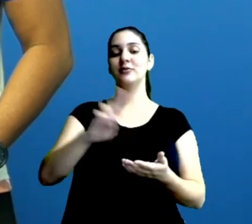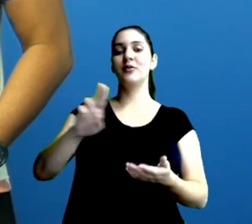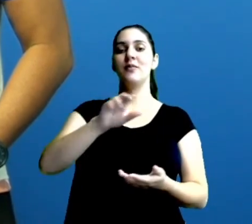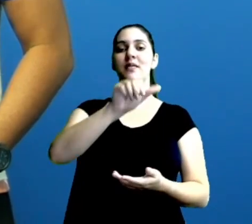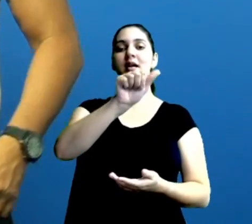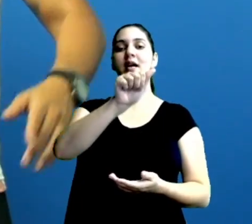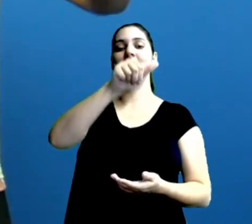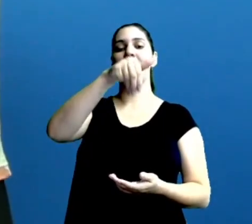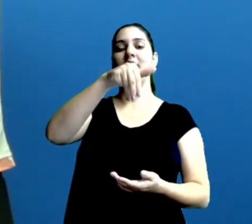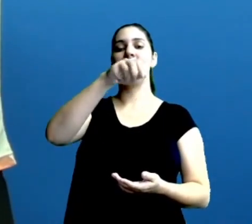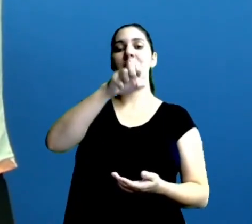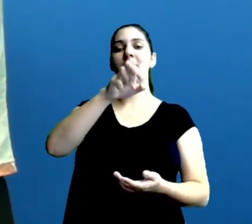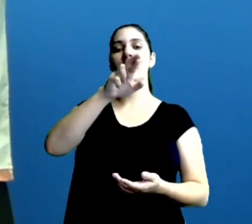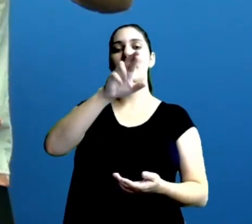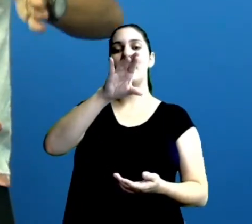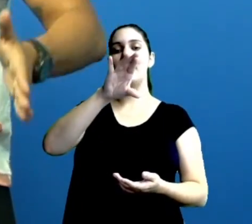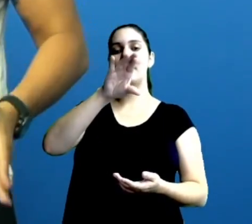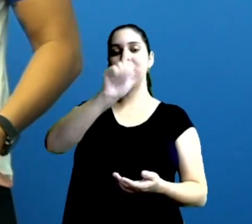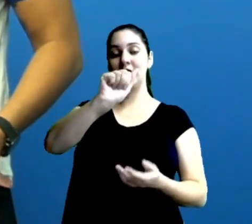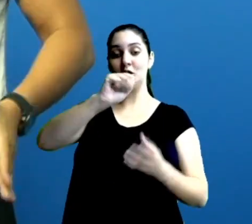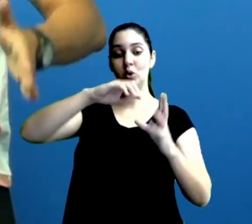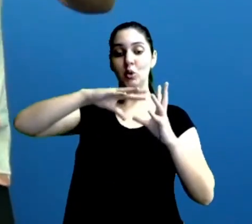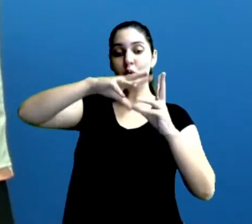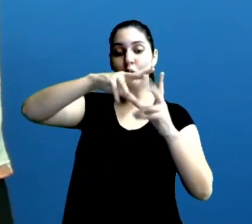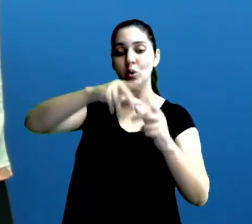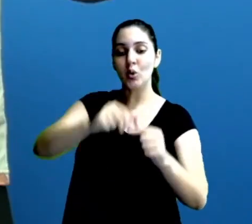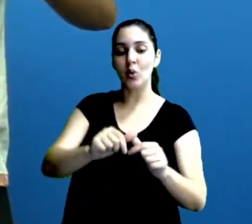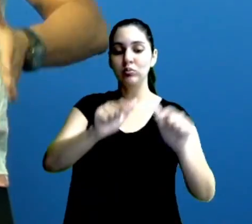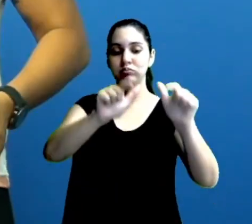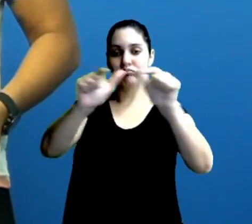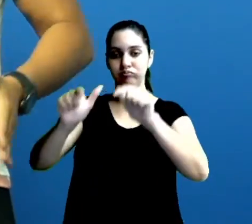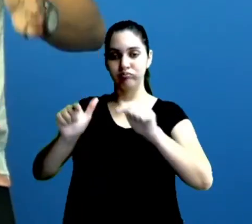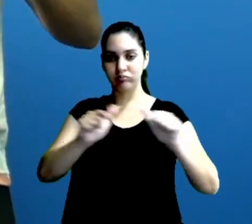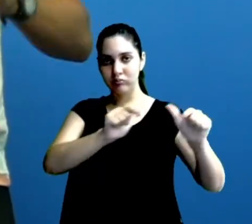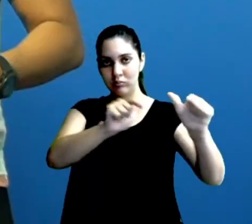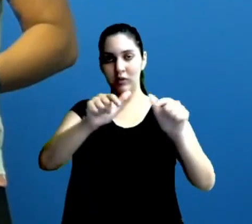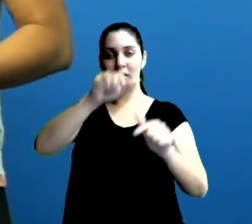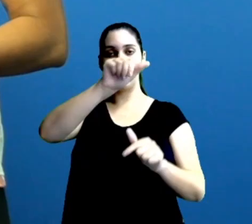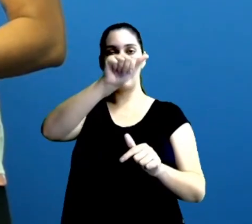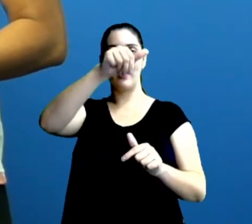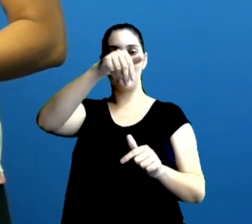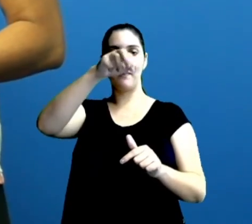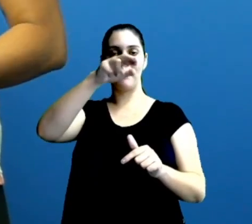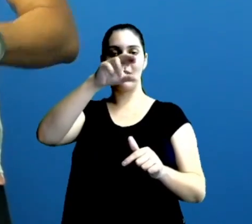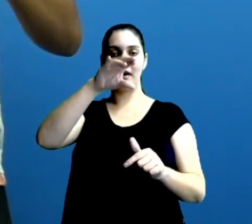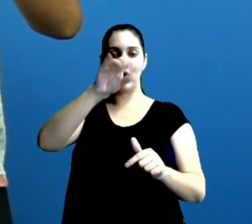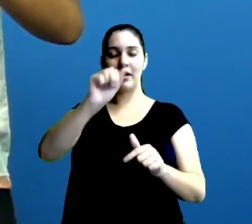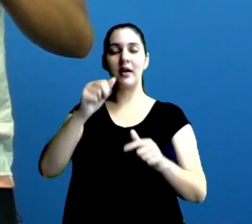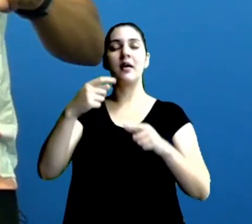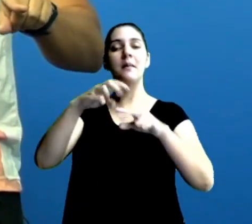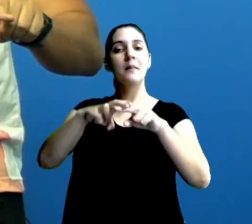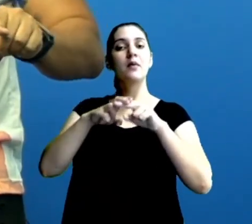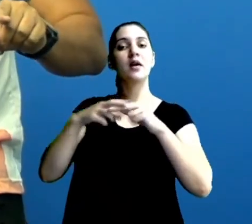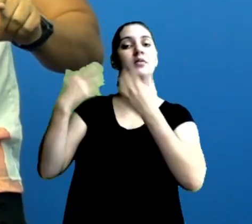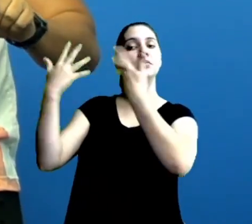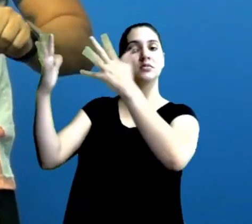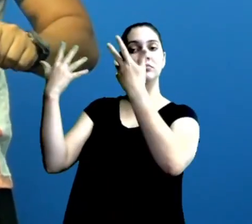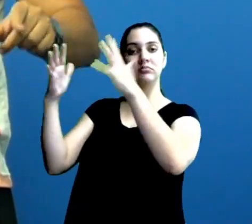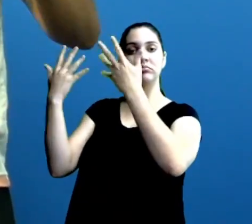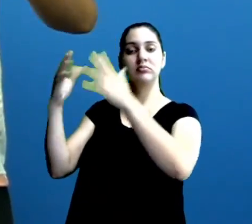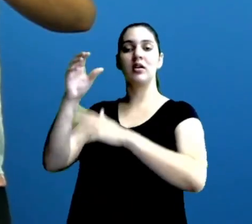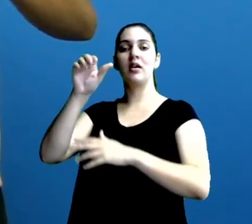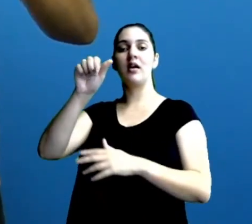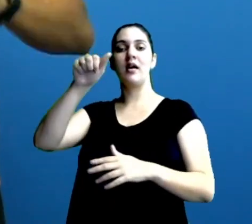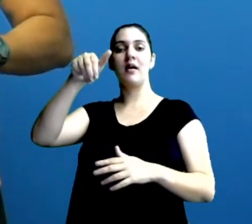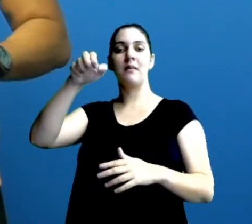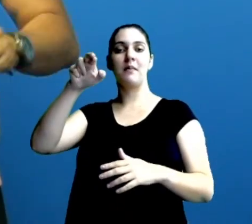América. Então todo o continente americano, né, recebe esse nome em homenagem a Américo Vespúcio, que detectou